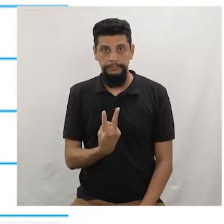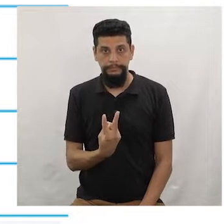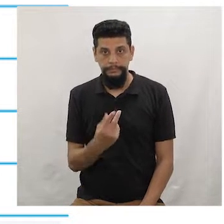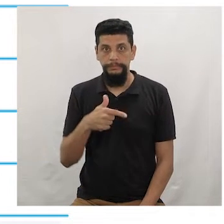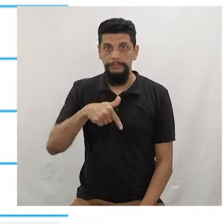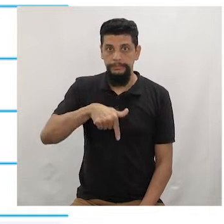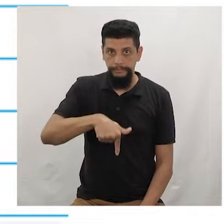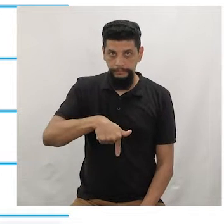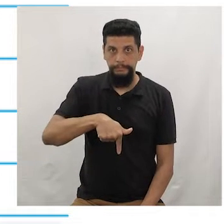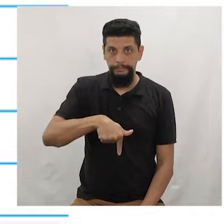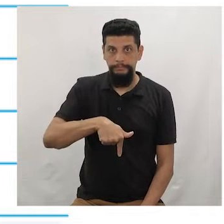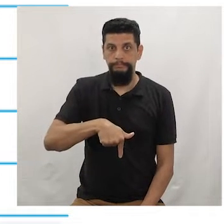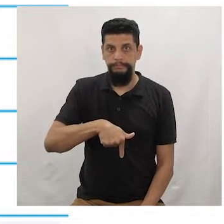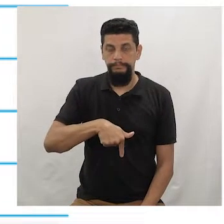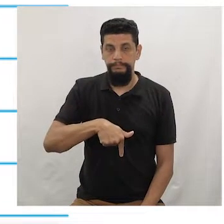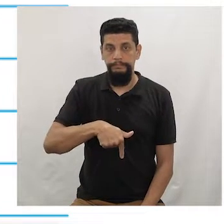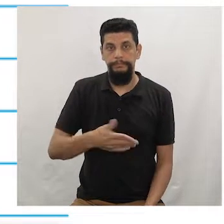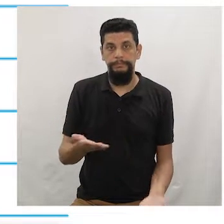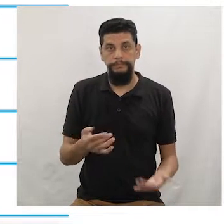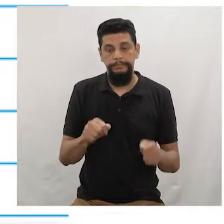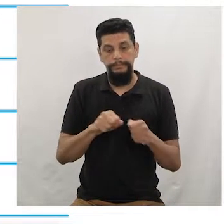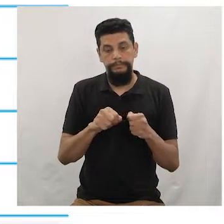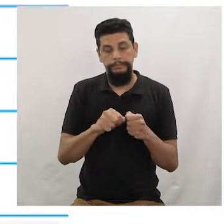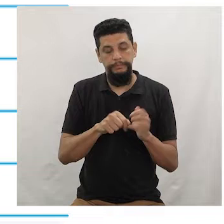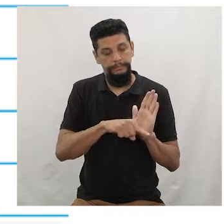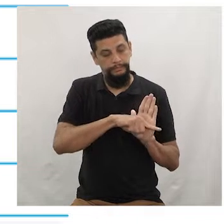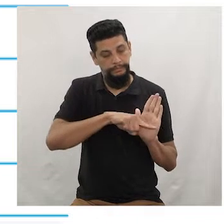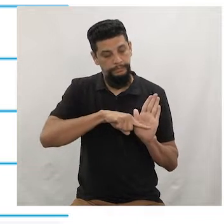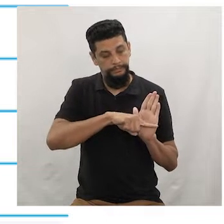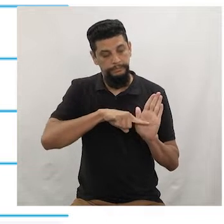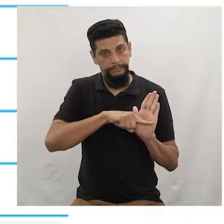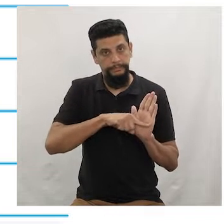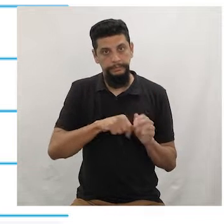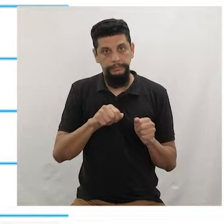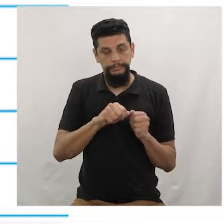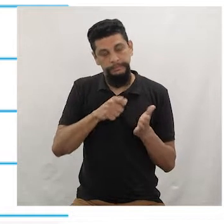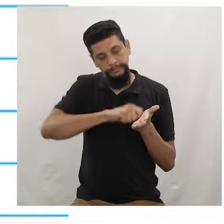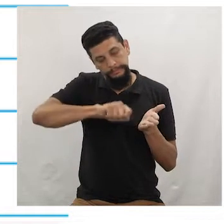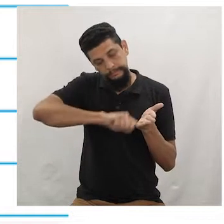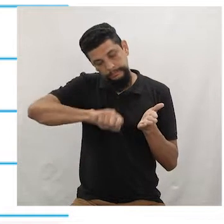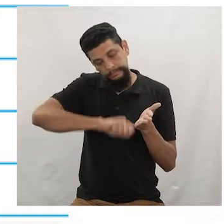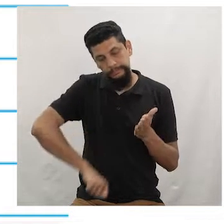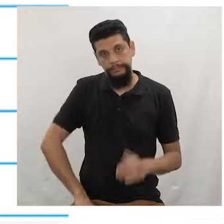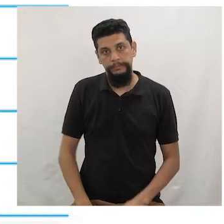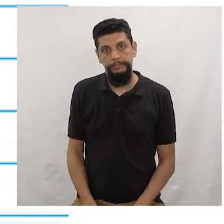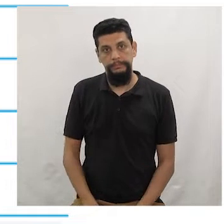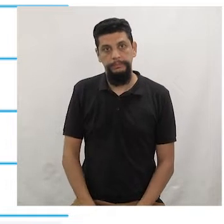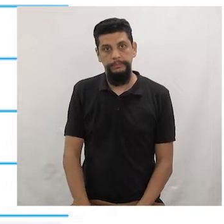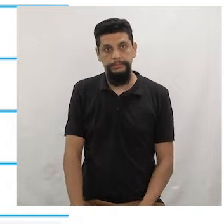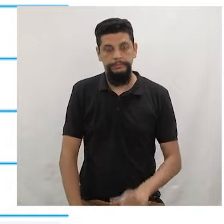e o 7, 27. Vão fazer um tracinho e vão escrever